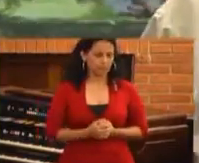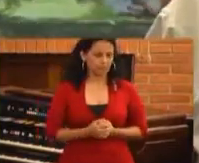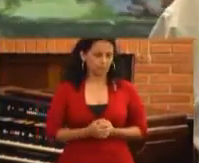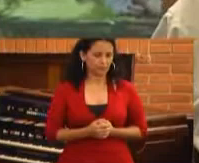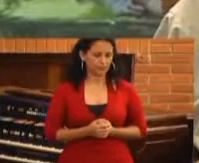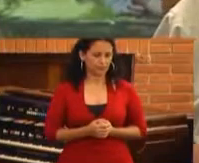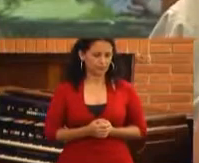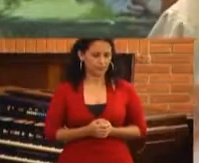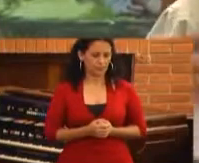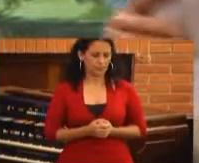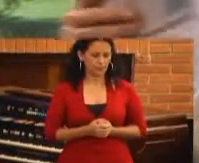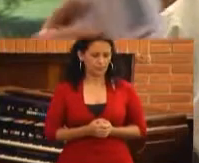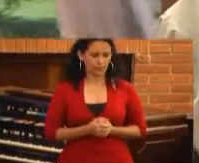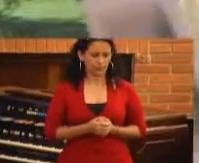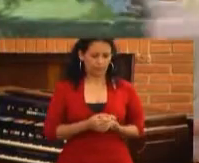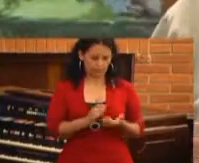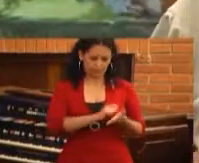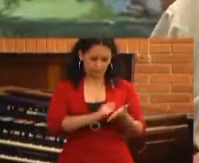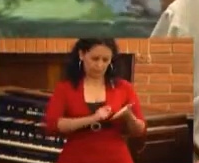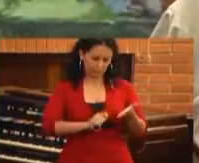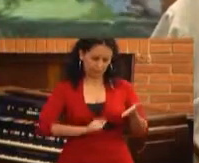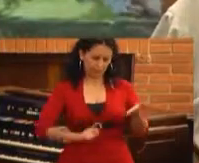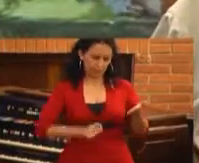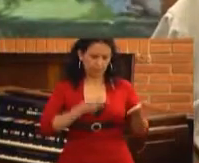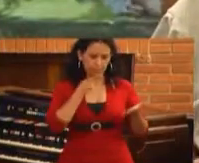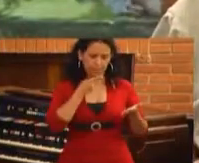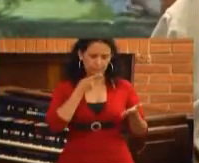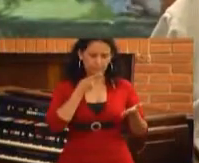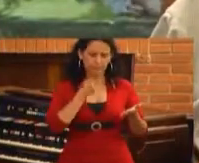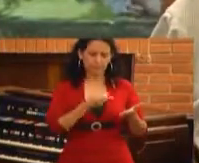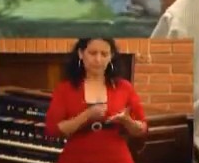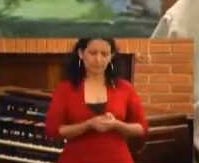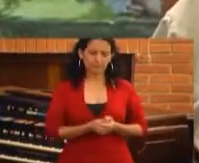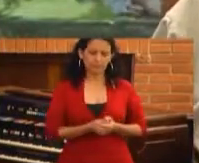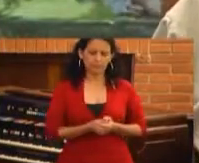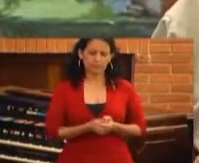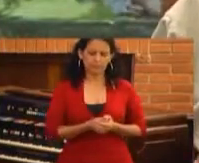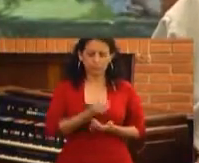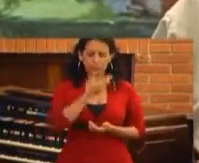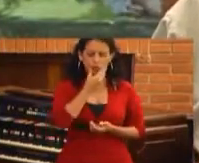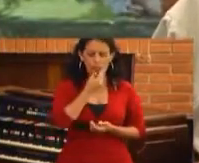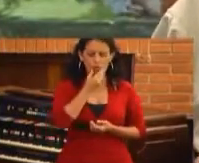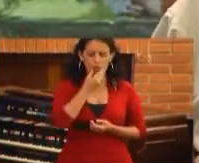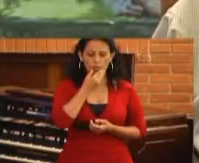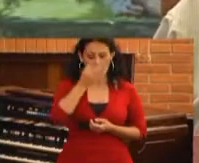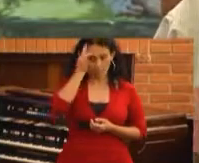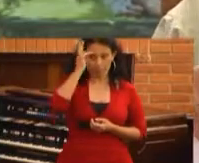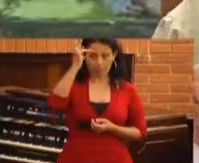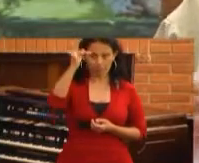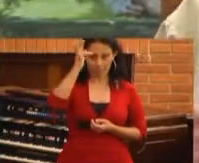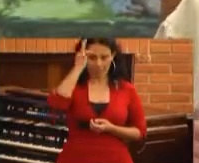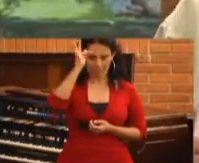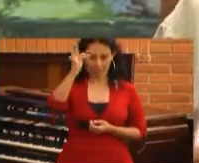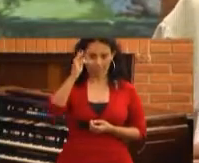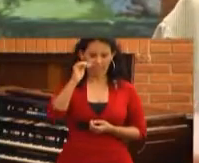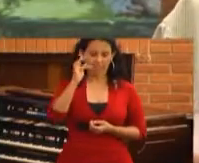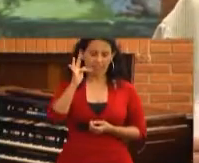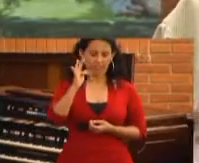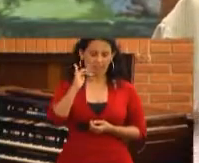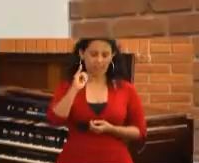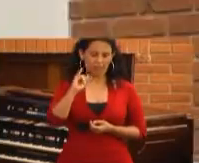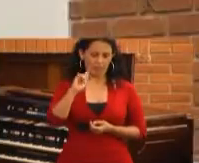Quando tratava do nosso grande filósofo Friedrich Nietzsche,